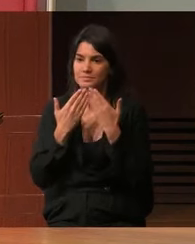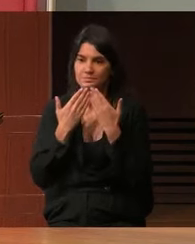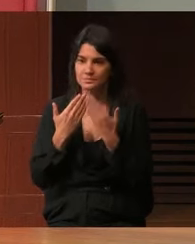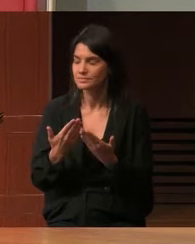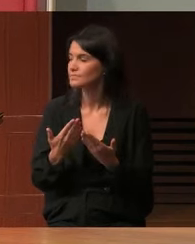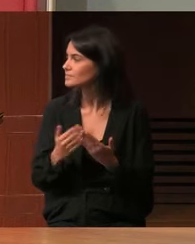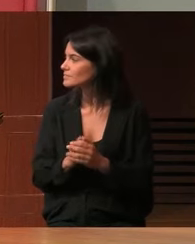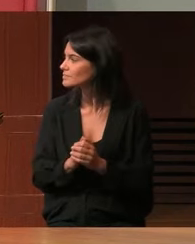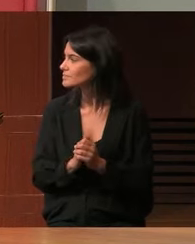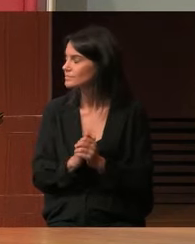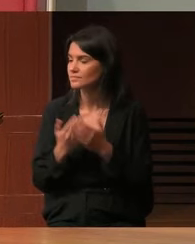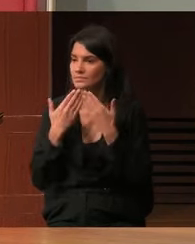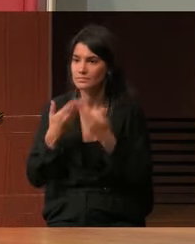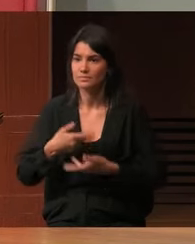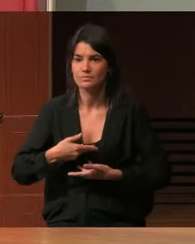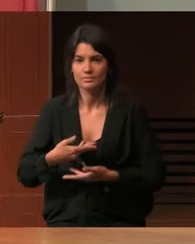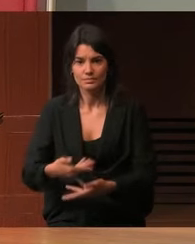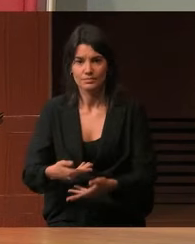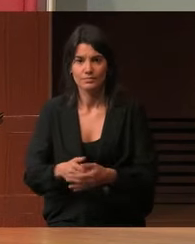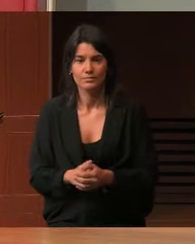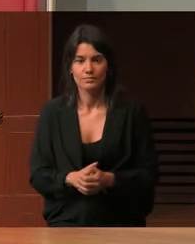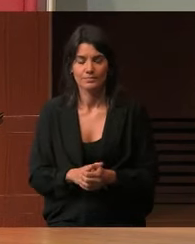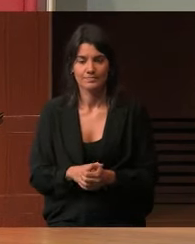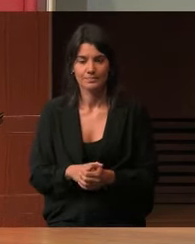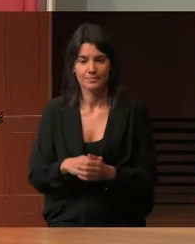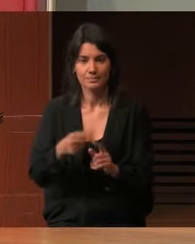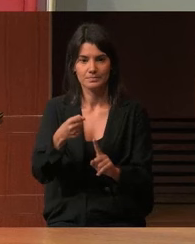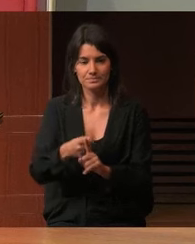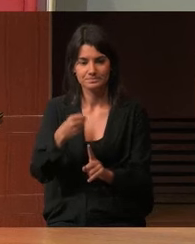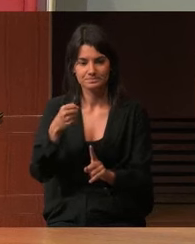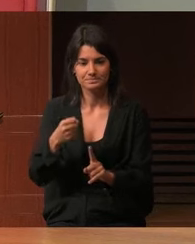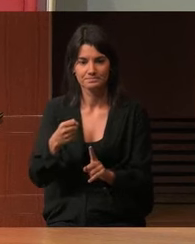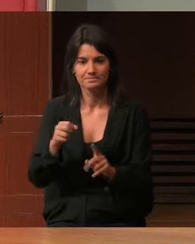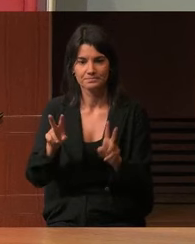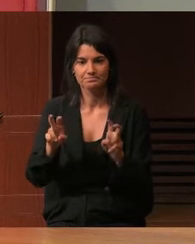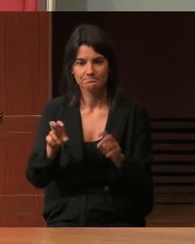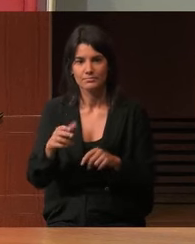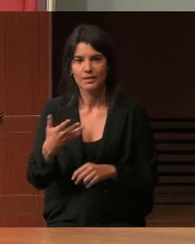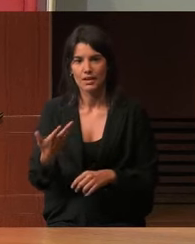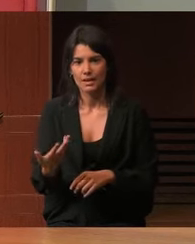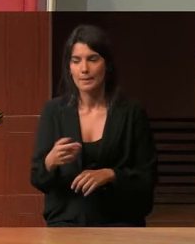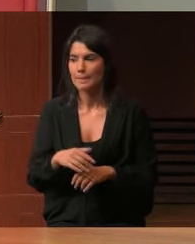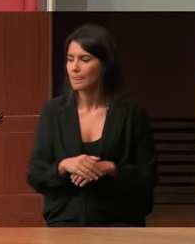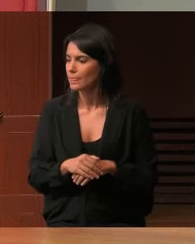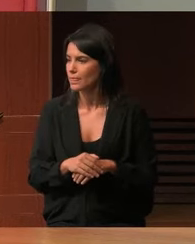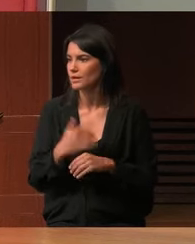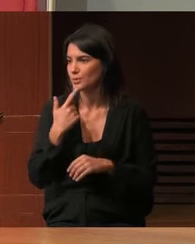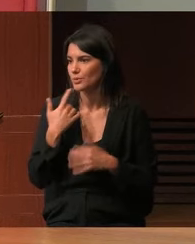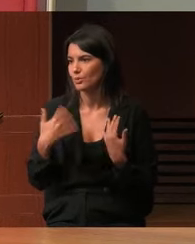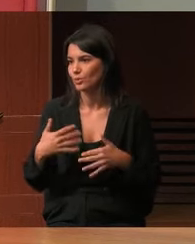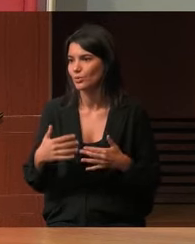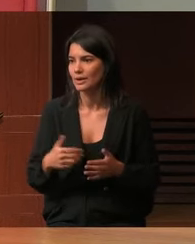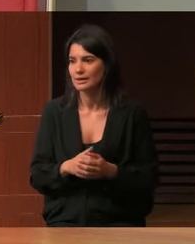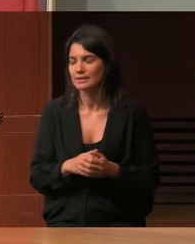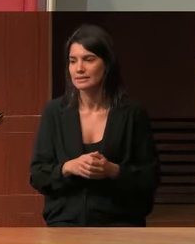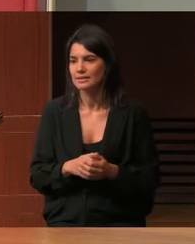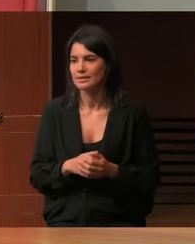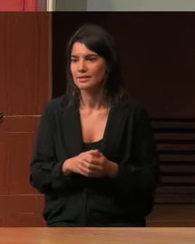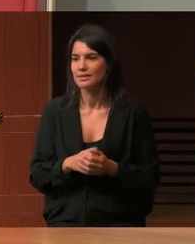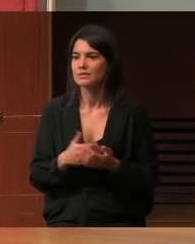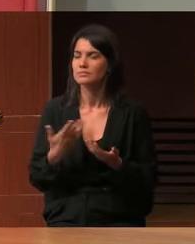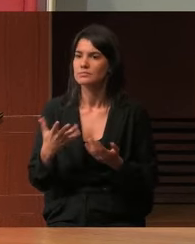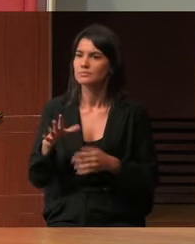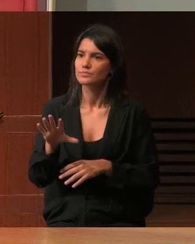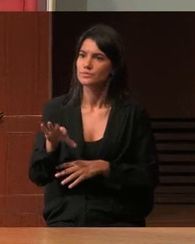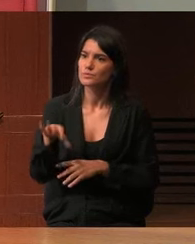Obrigada. Obrigada pelo convite. O desafio no título é imensamente grande e de